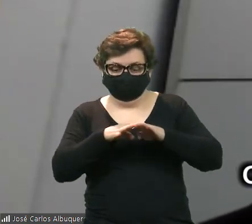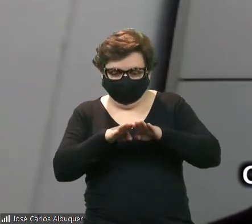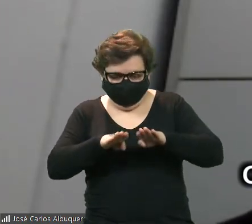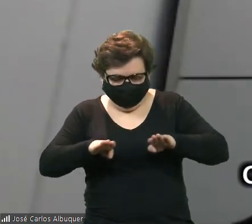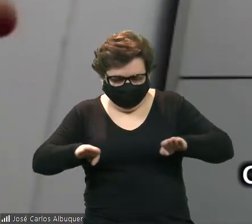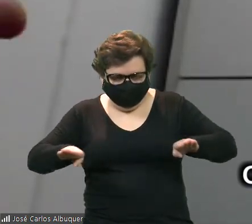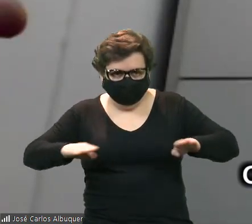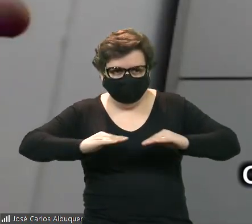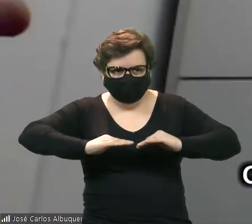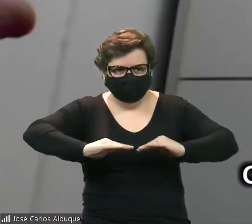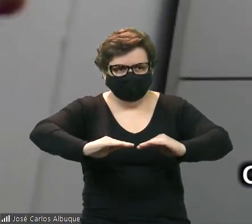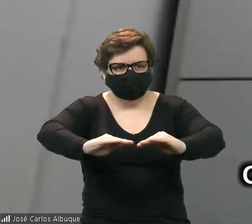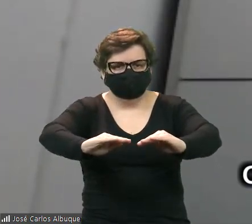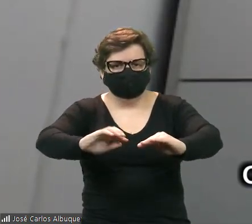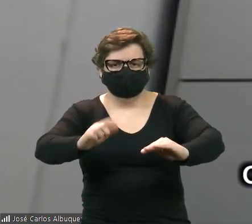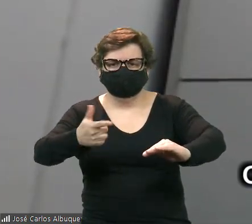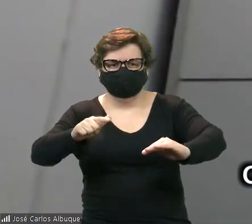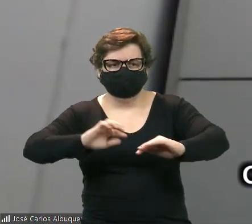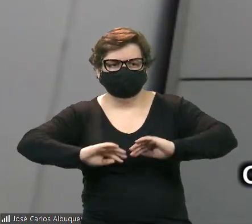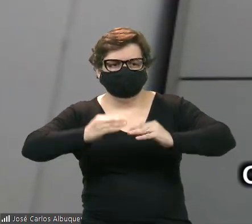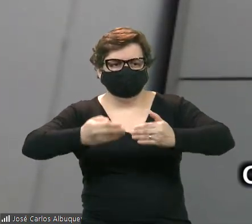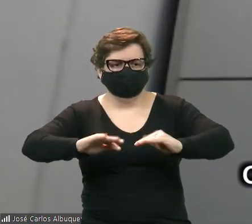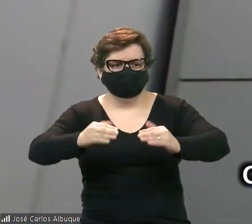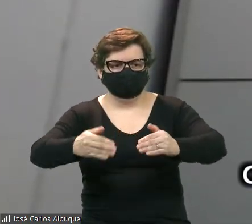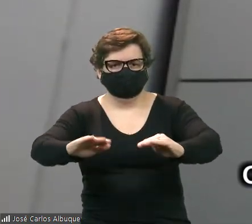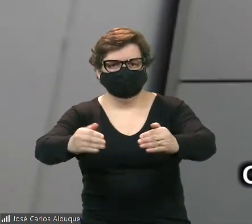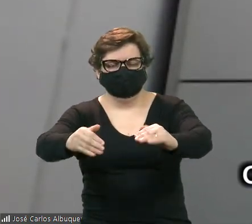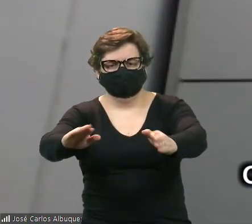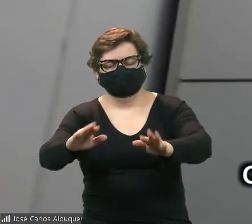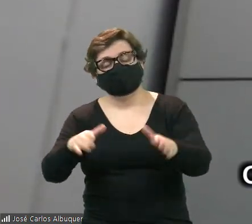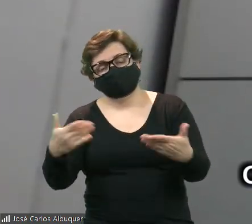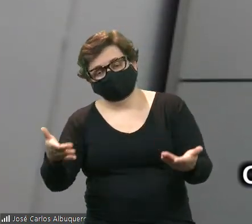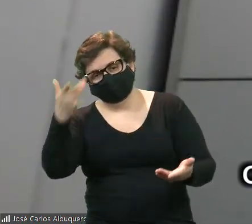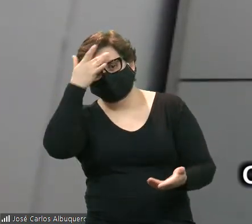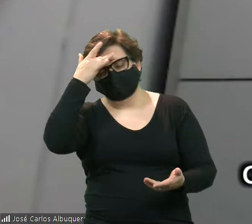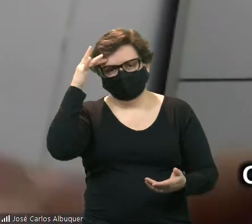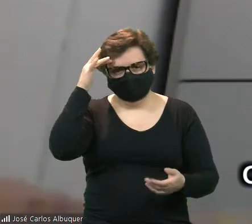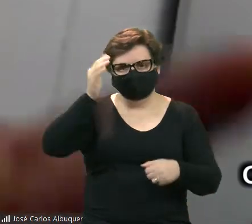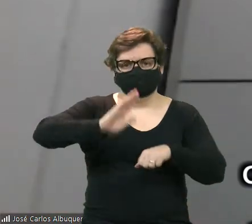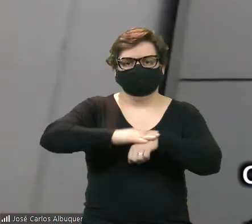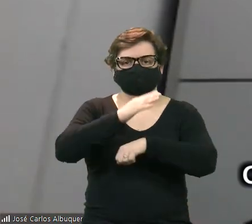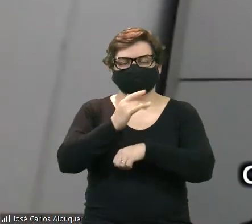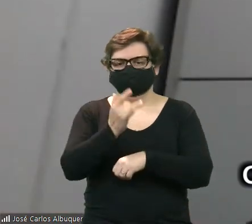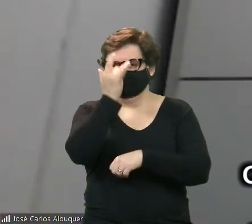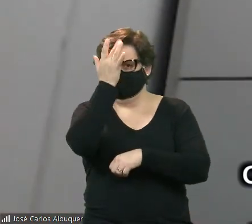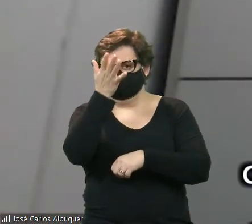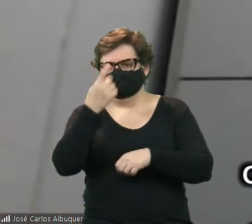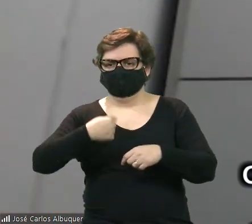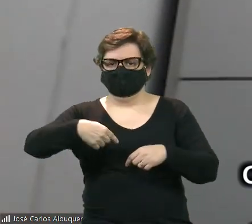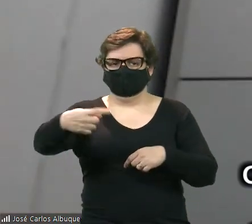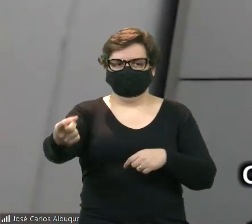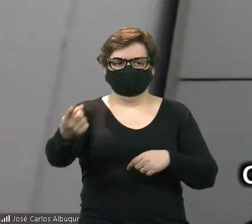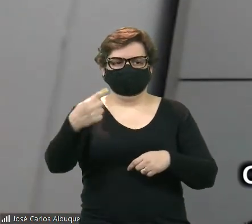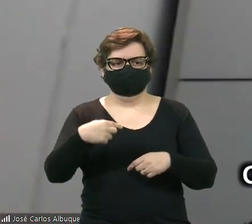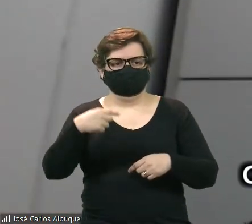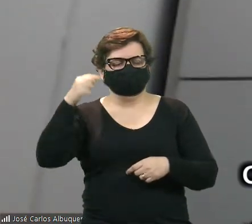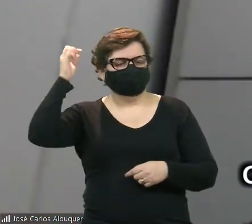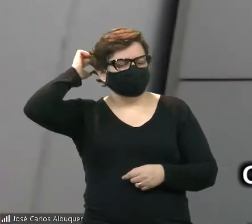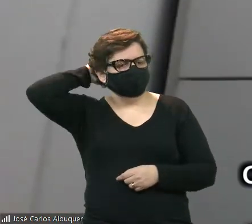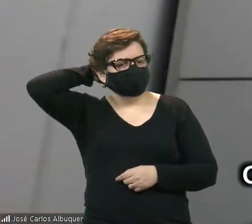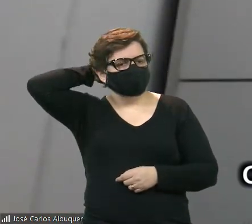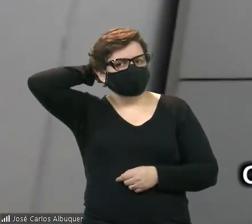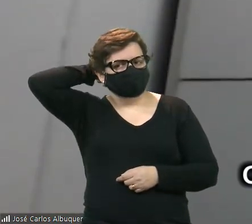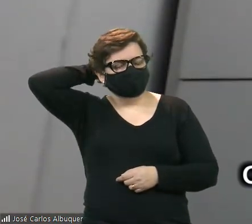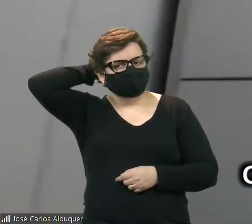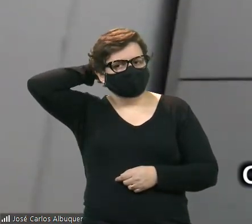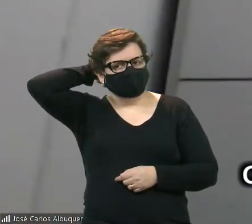subida e descida. Então, as pessoas não vão ter tantas dificuldades, né, de transpor da região sul